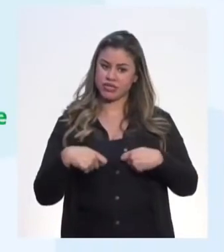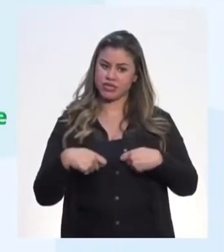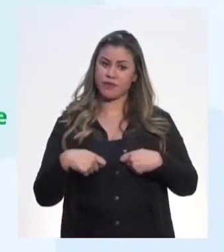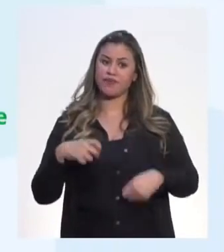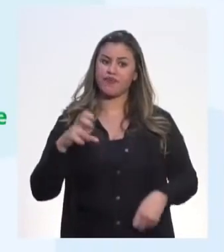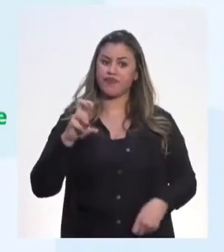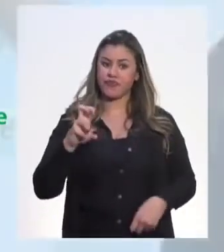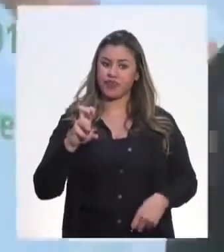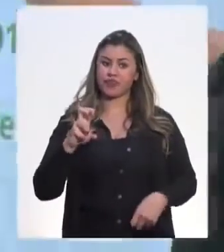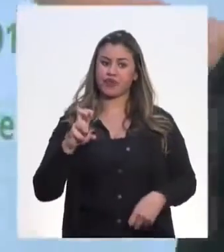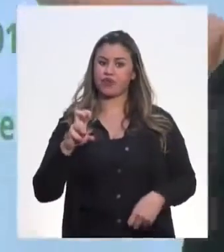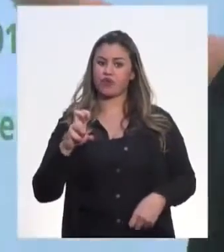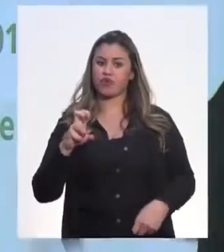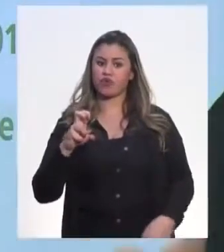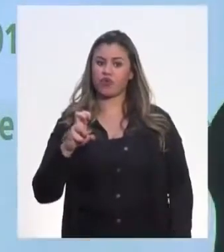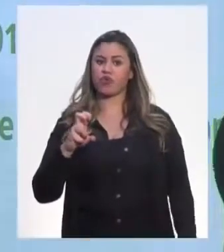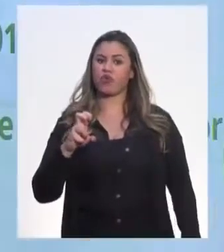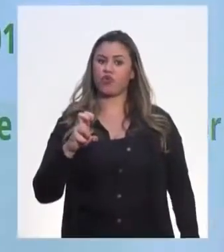economizou